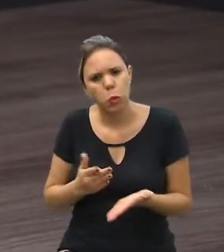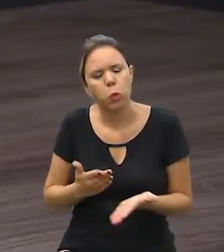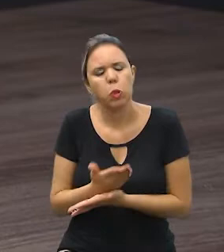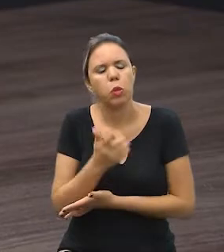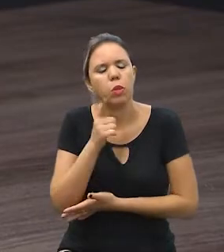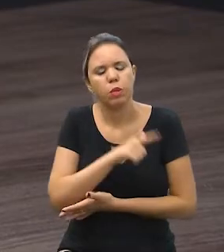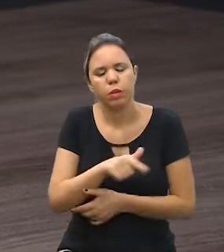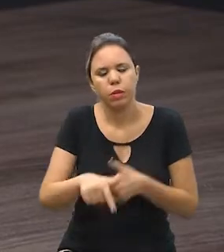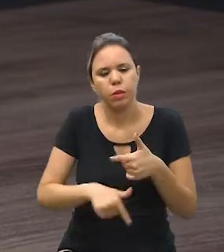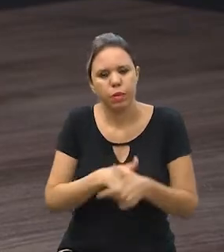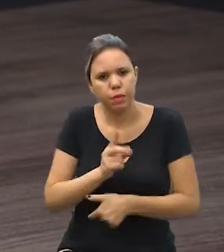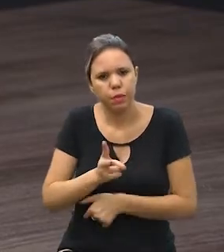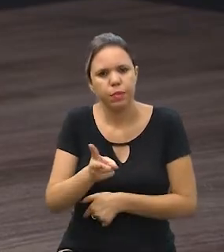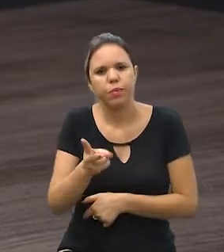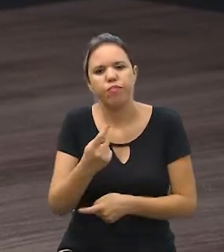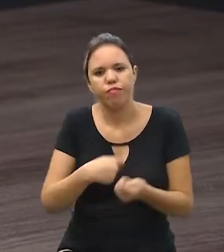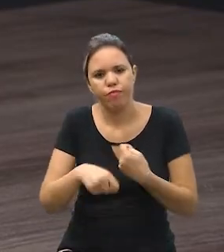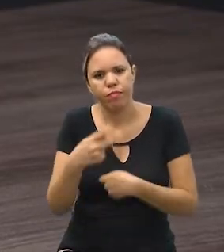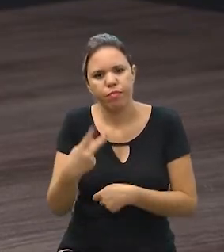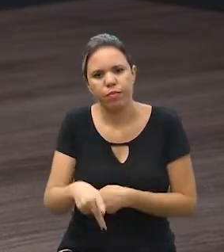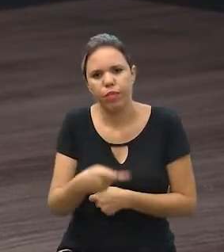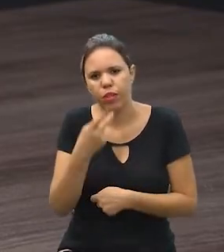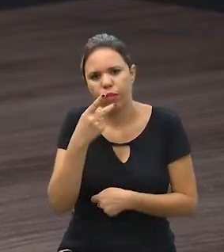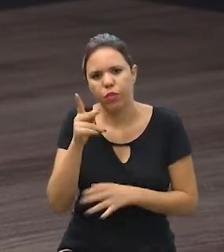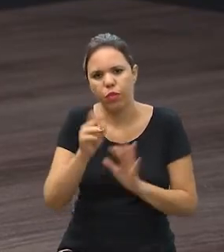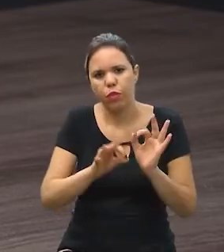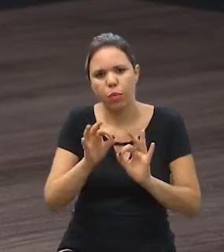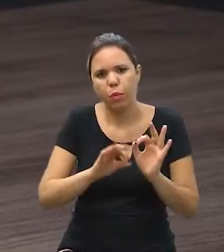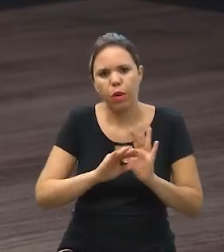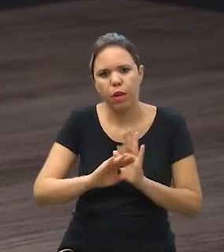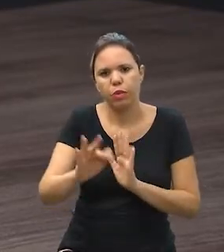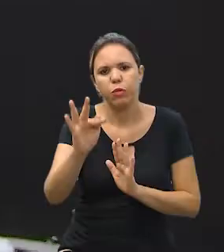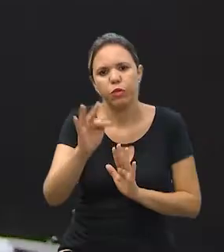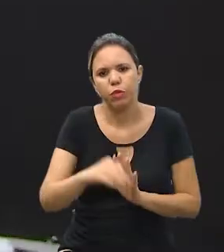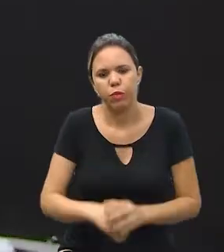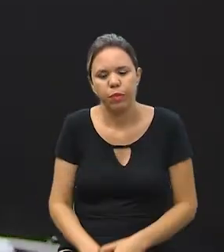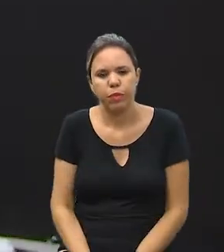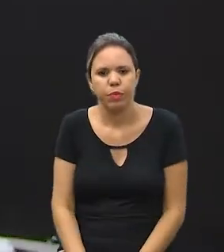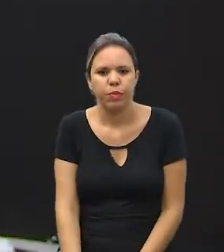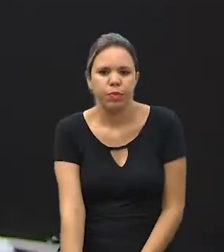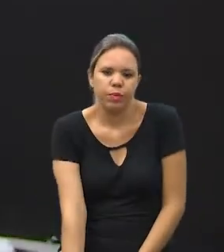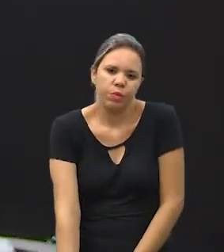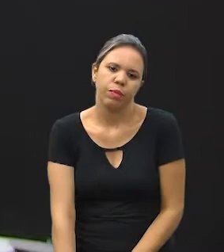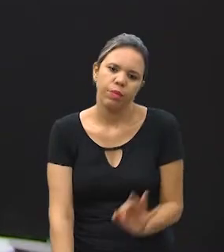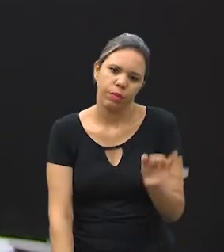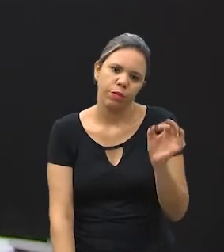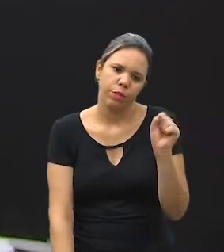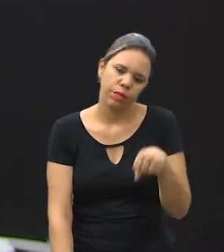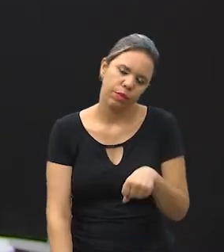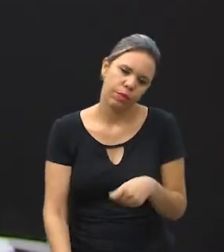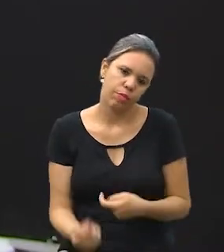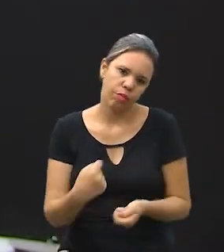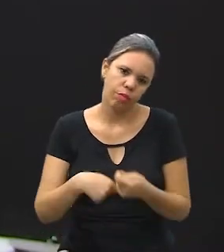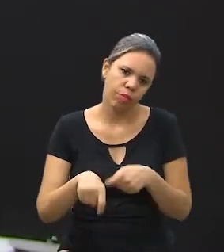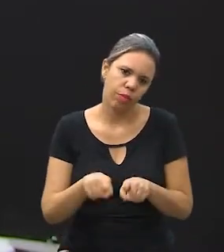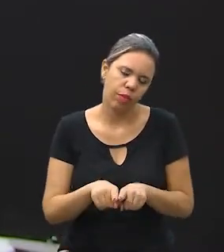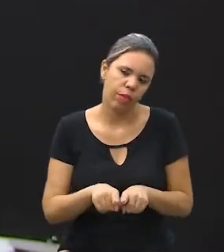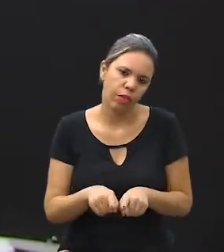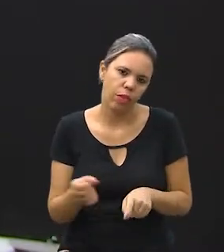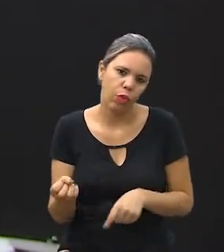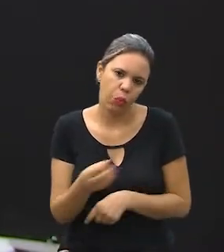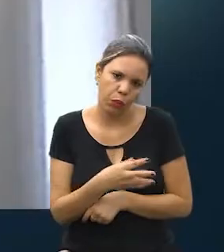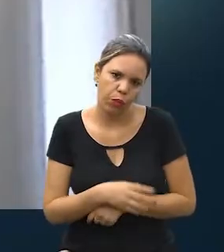digamos assim, desse negócio. Me fala dos seus planos. Ah, com certeza, ele é um negócio realmente ainda